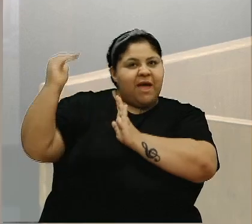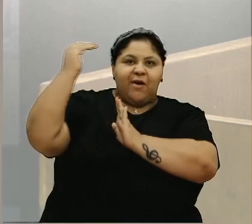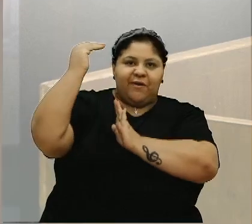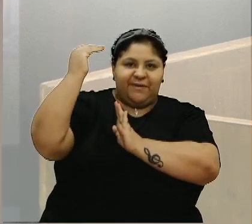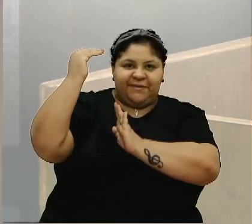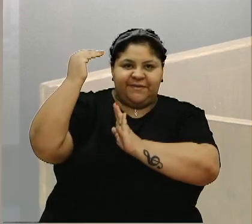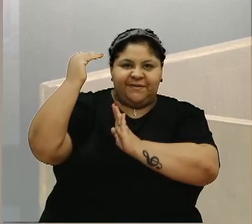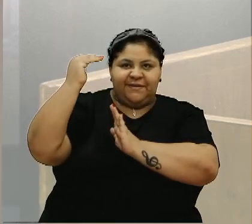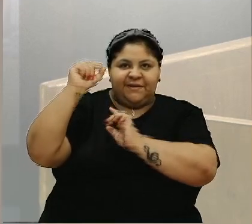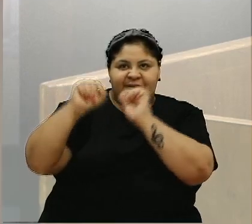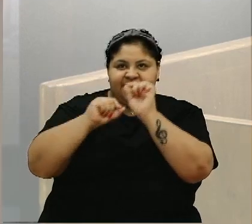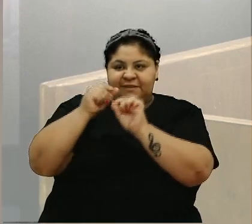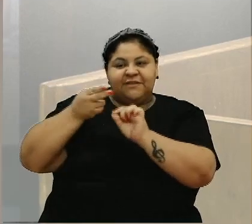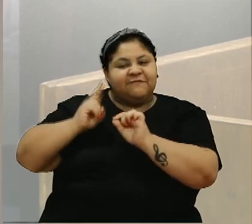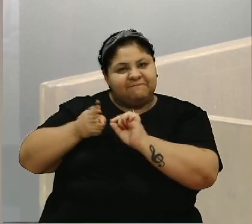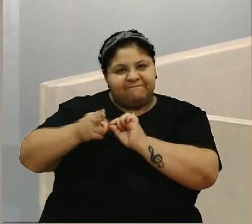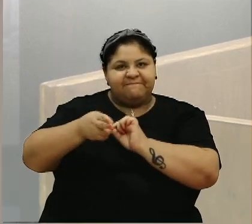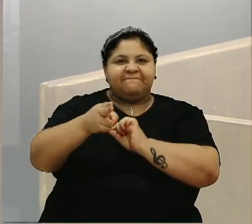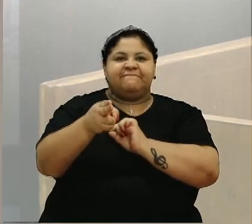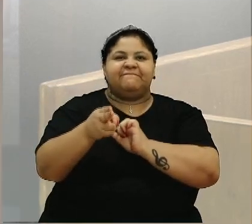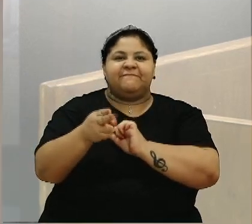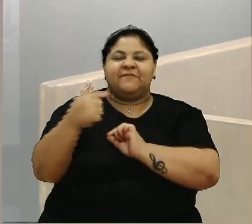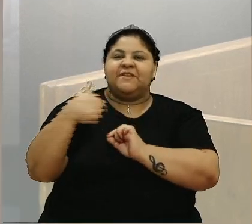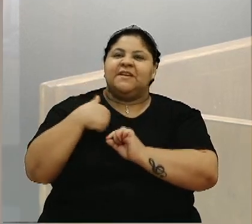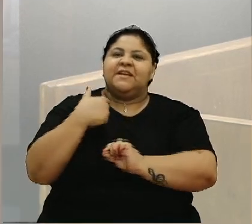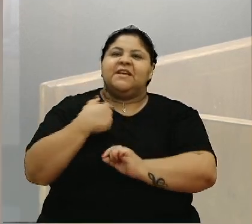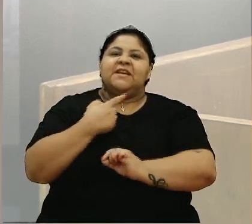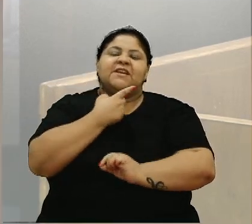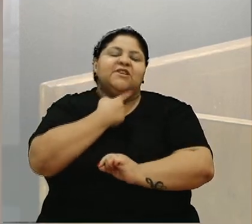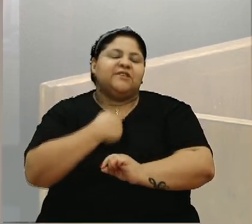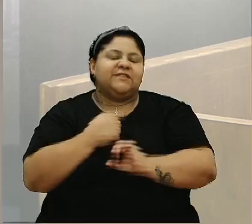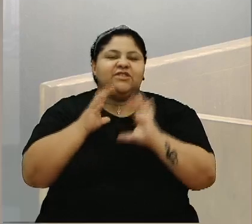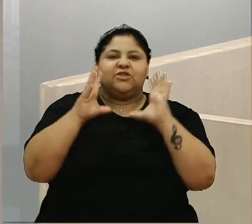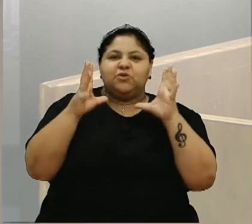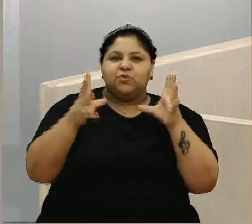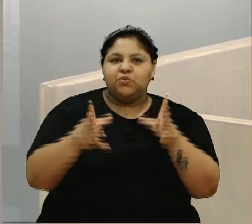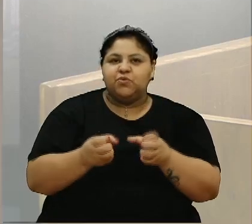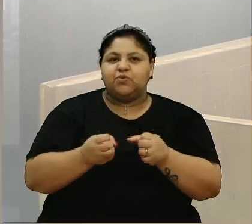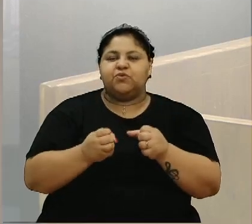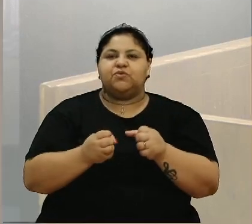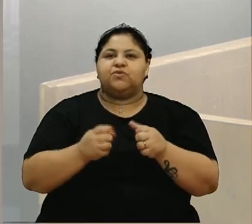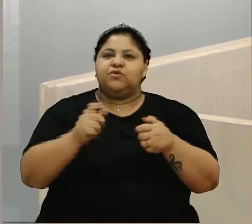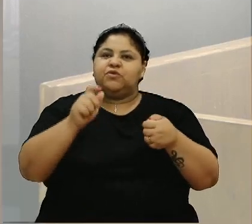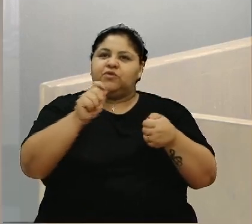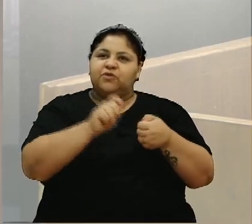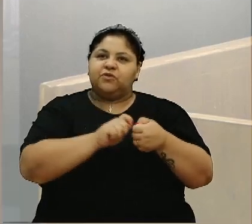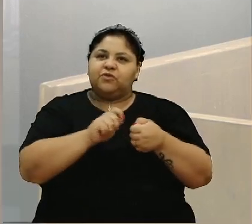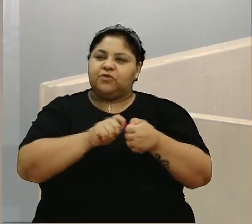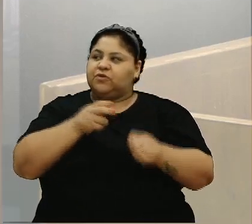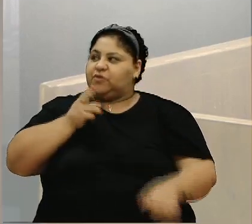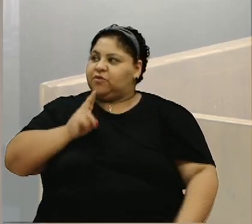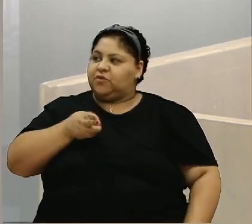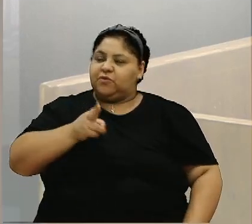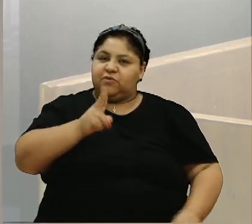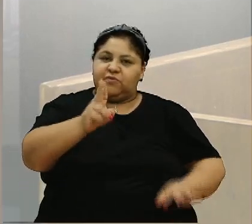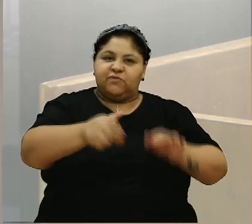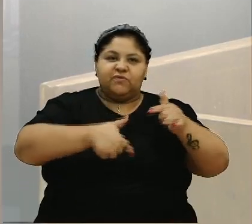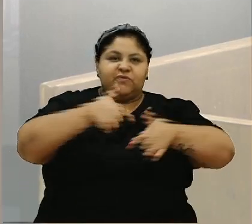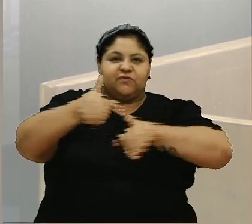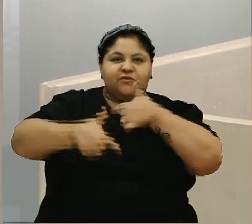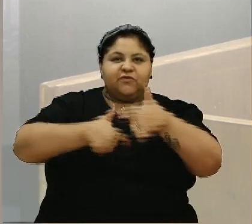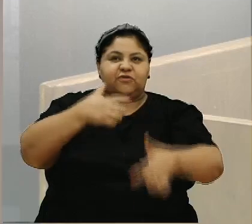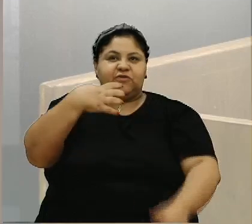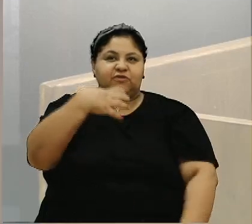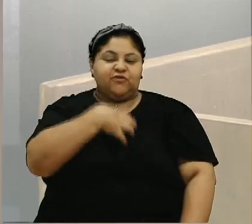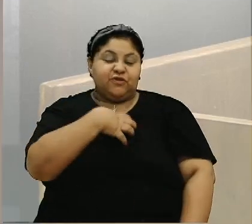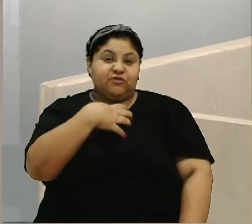E é isso que deve prevalecer. Então, eu desejo, né, a todos que façam, né, e sigam trabalhando a sua forma, a